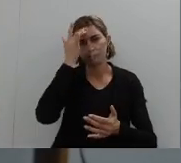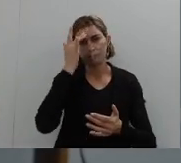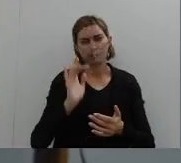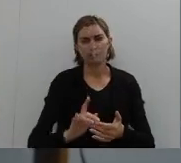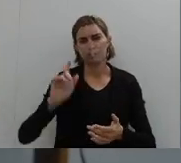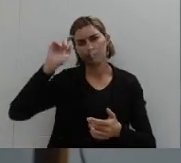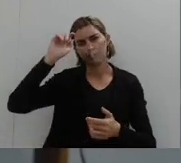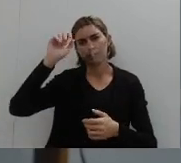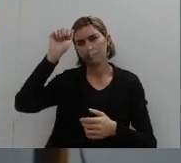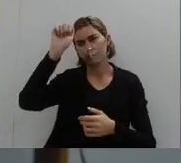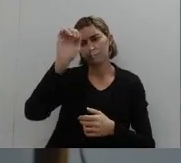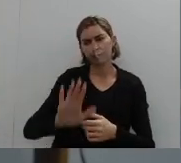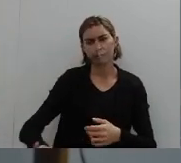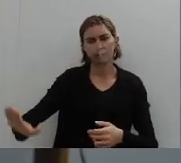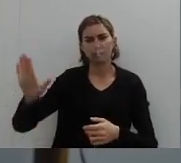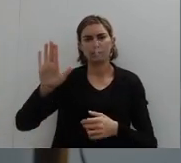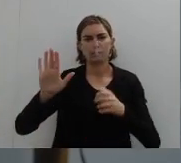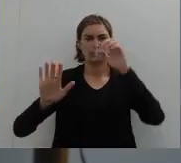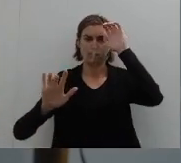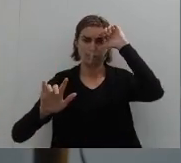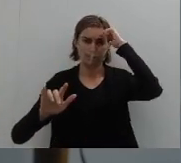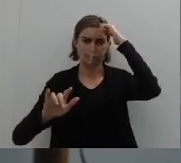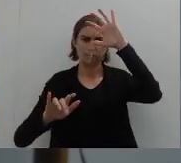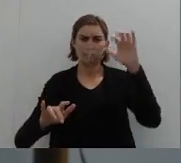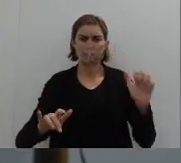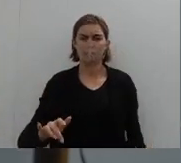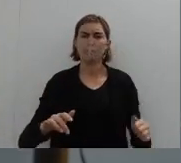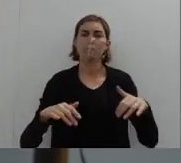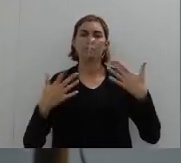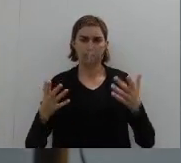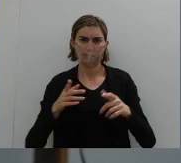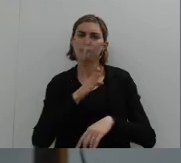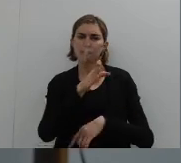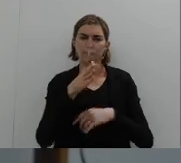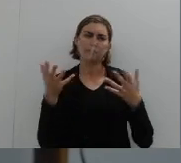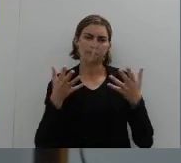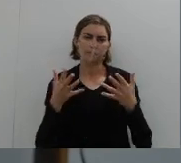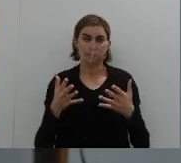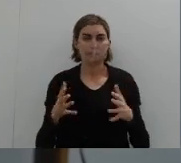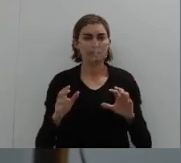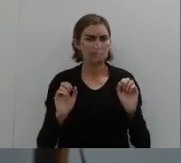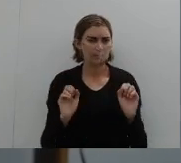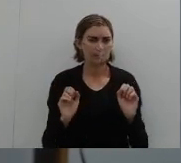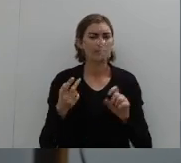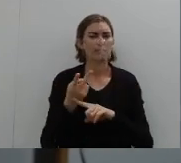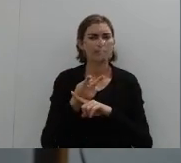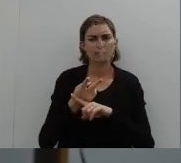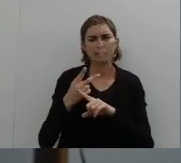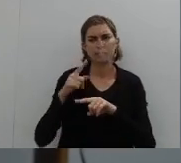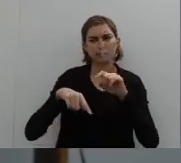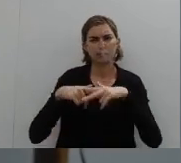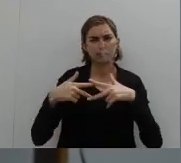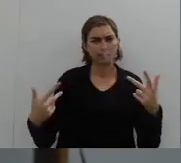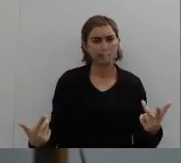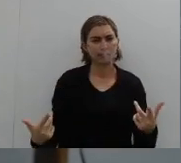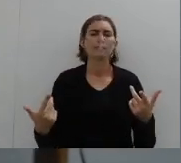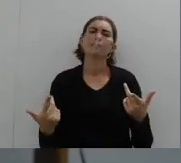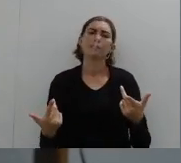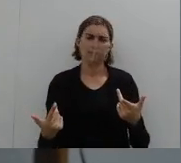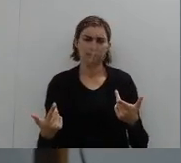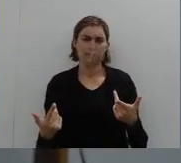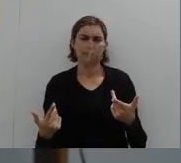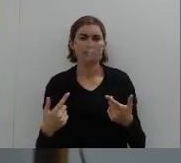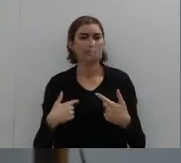chego à Ásia, chego à África, é lá que eu quero, é por lá que eu tenho que ir, ok? Buscar especiaria. Então,